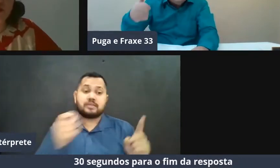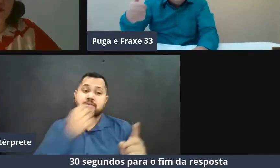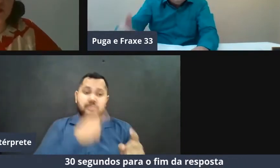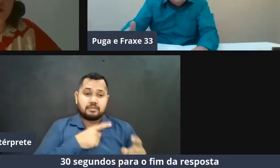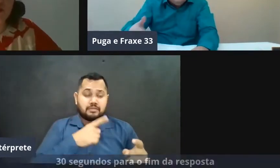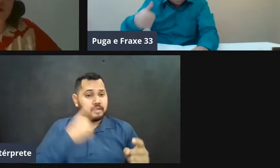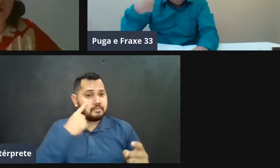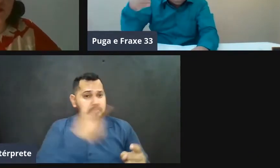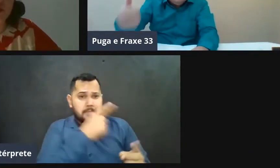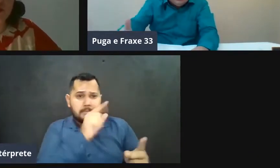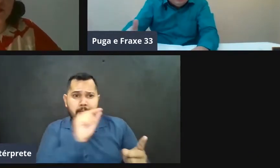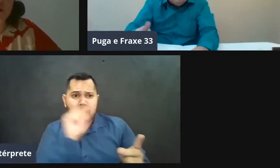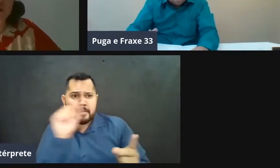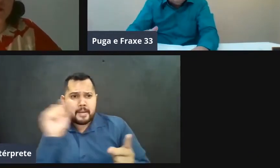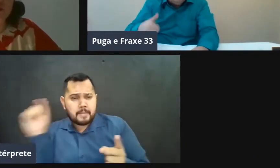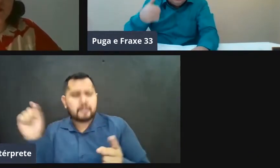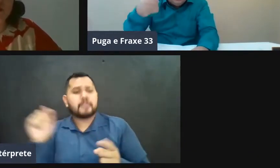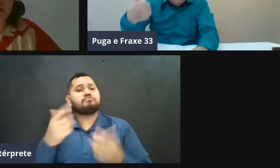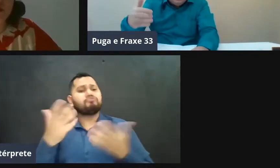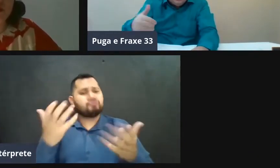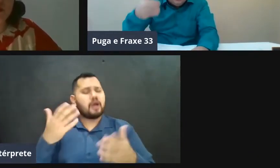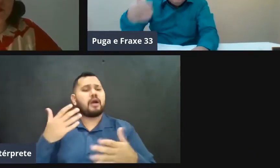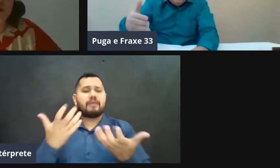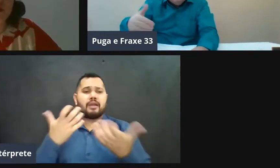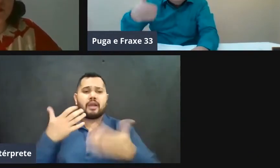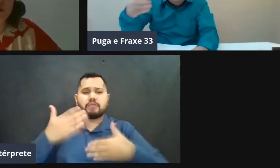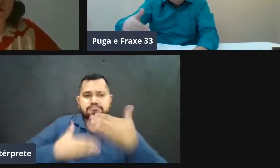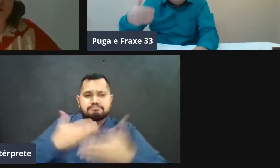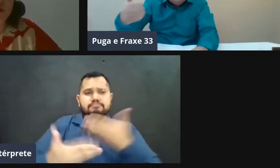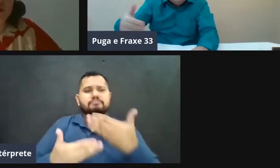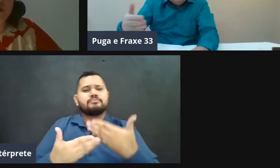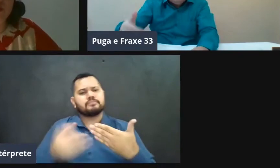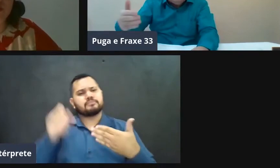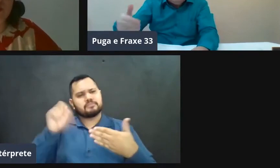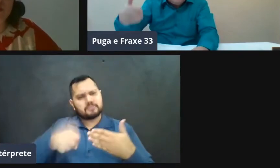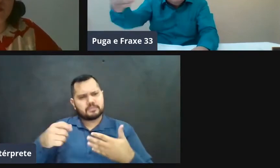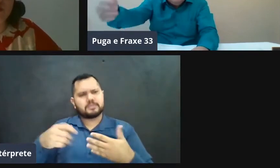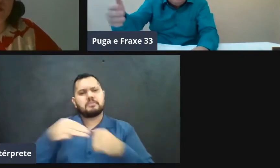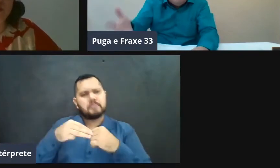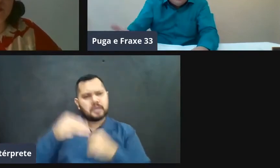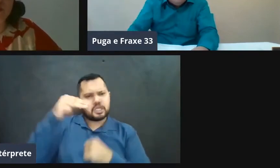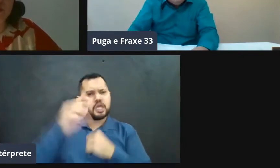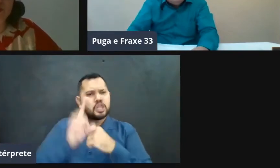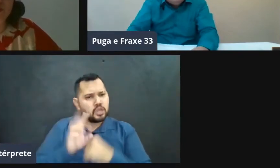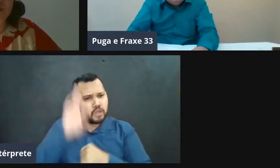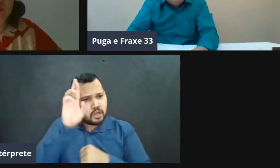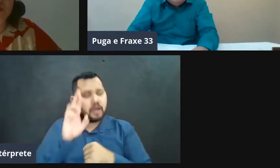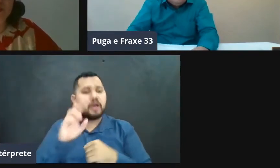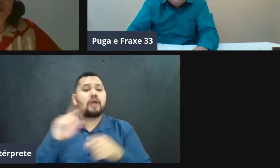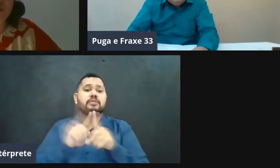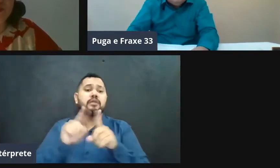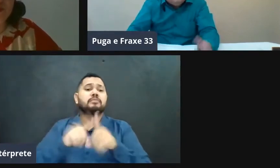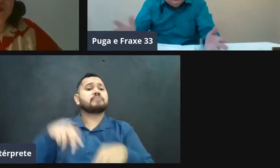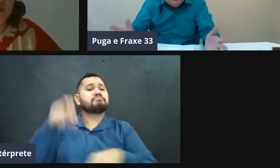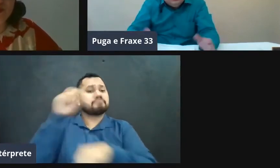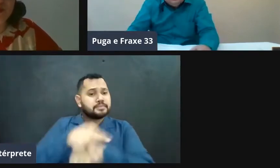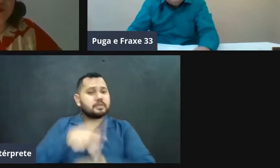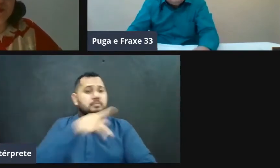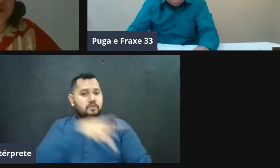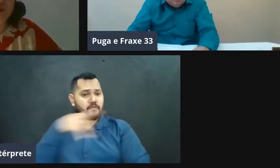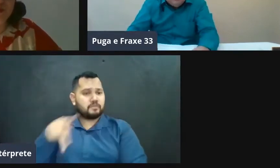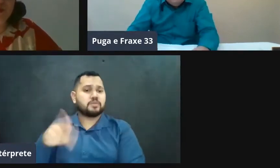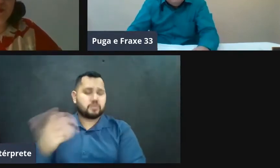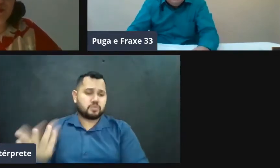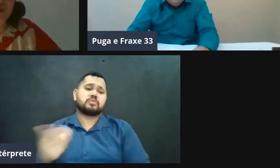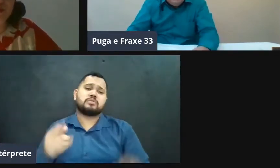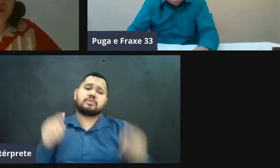tais que quiseram continuar, além, depois de fazer mestrado e doutorado, para o exercício docente, e